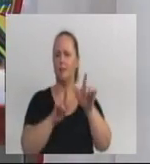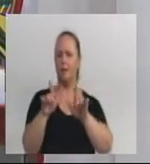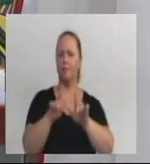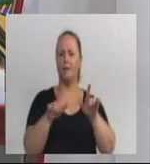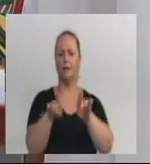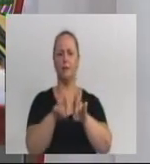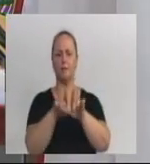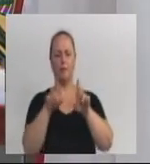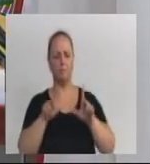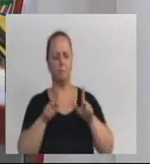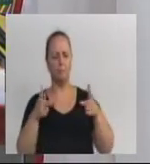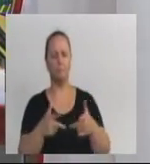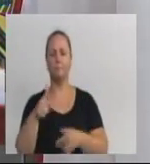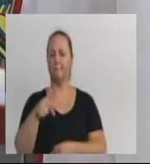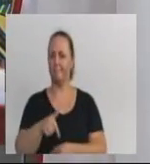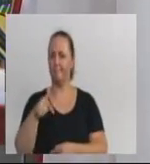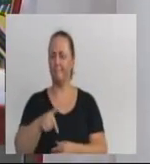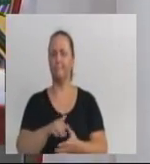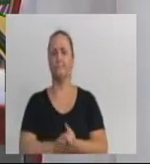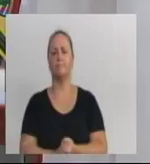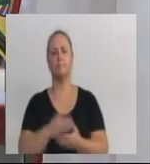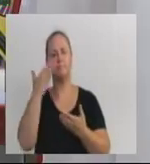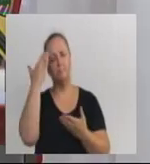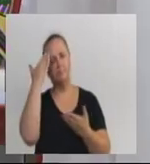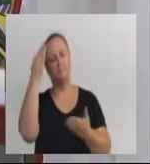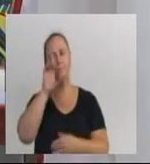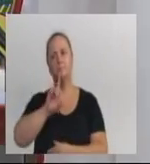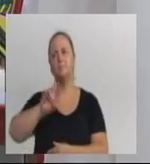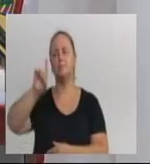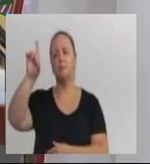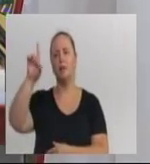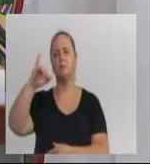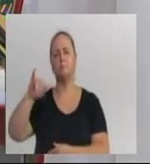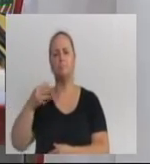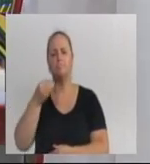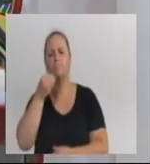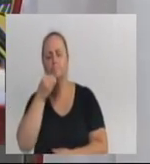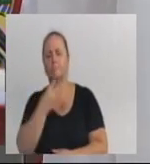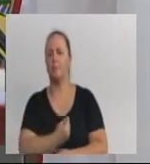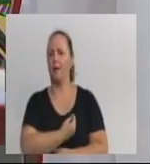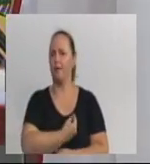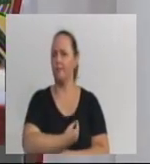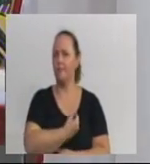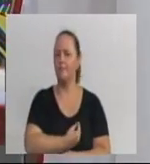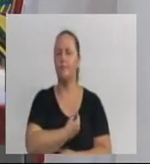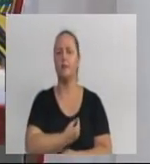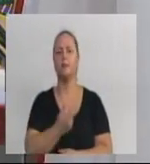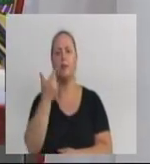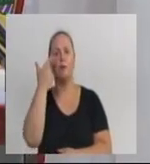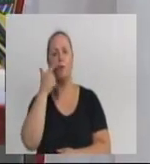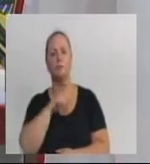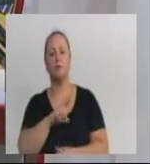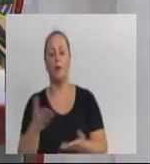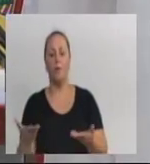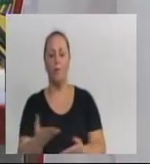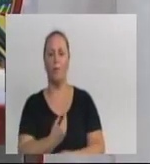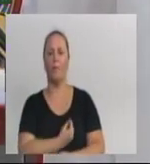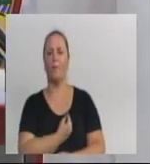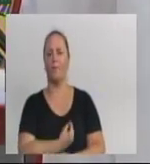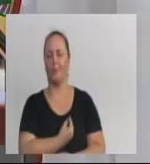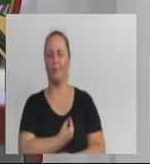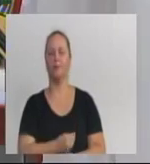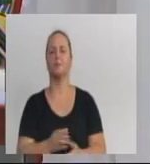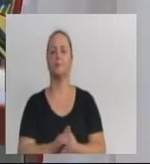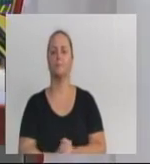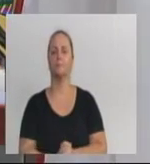plenário, agradecer a Deus pela oportunidade, pela vida, pela possibilidade de estarmos aqui nesta tarde. Quero